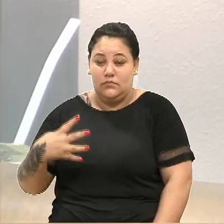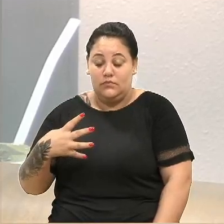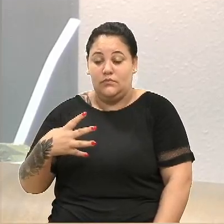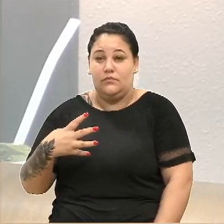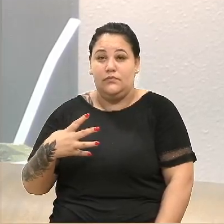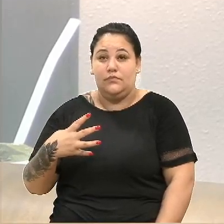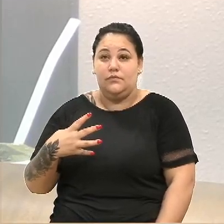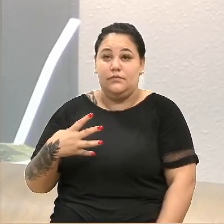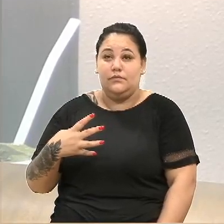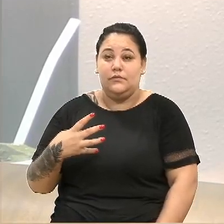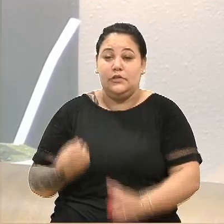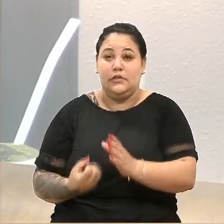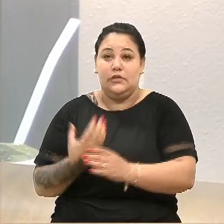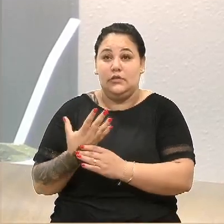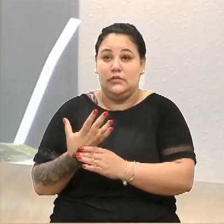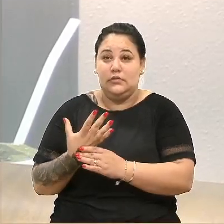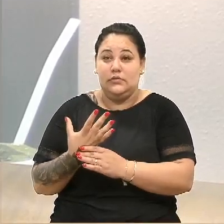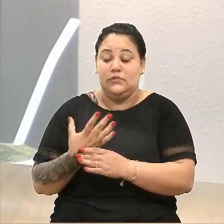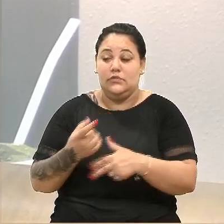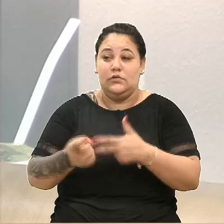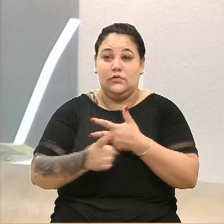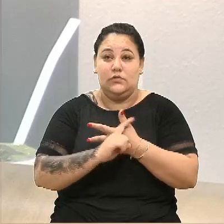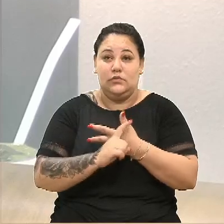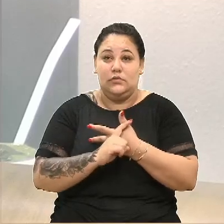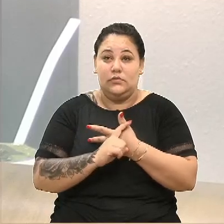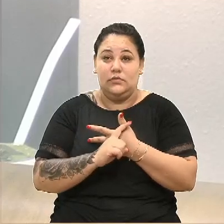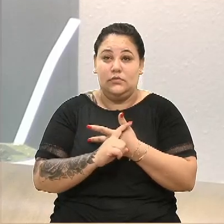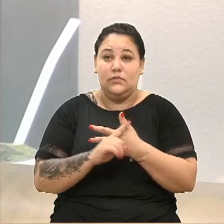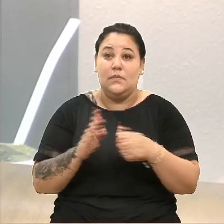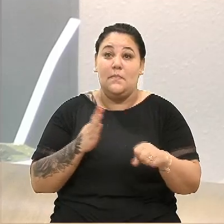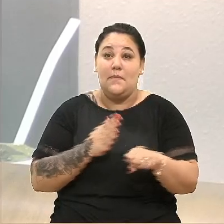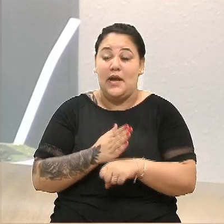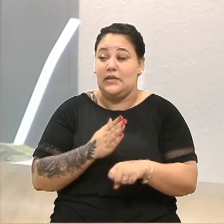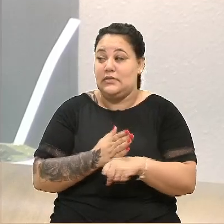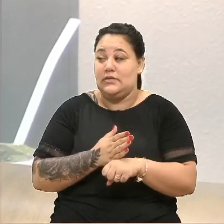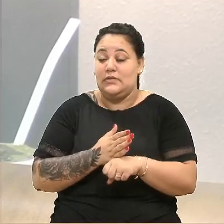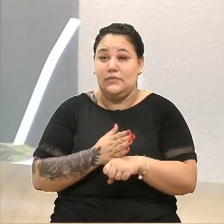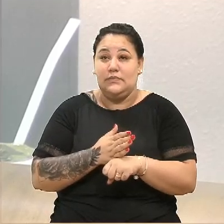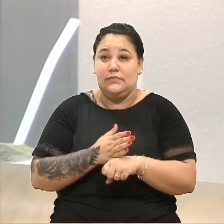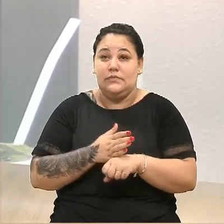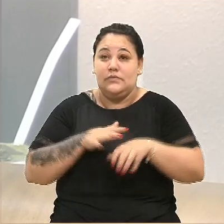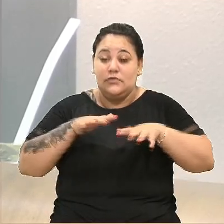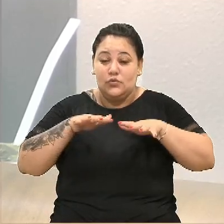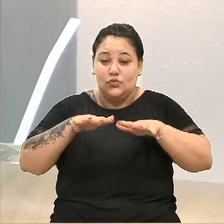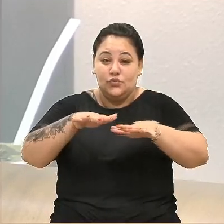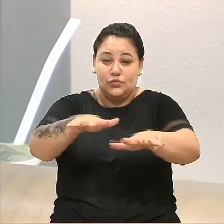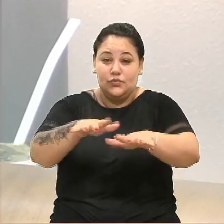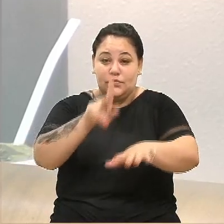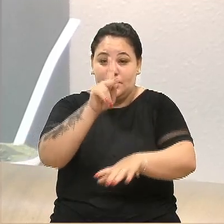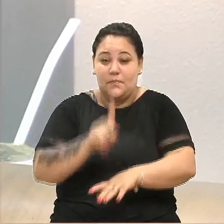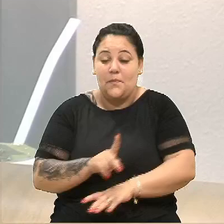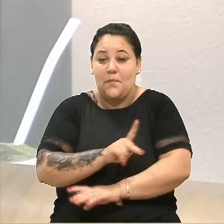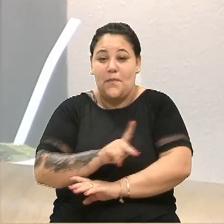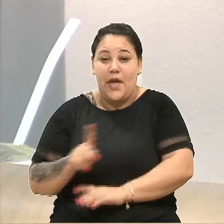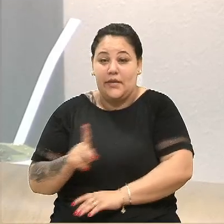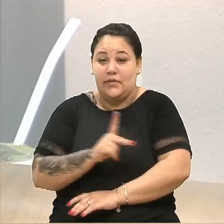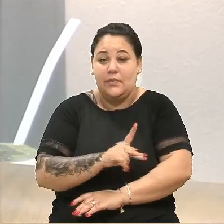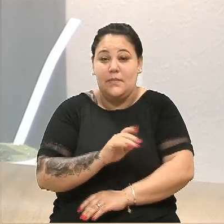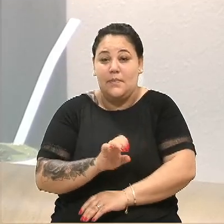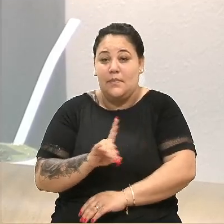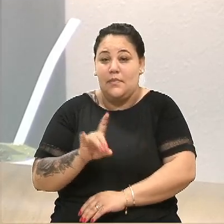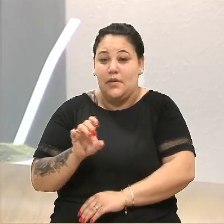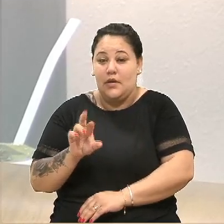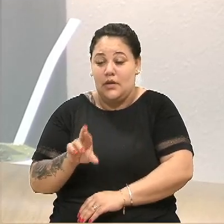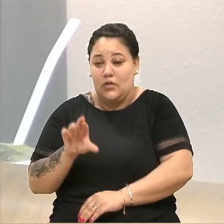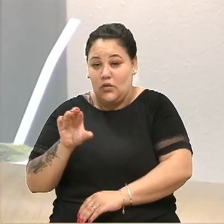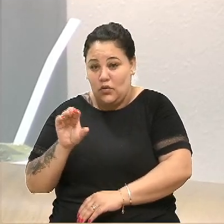187/2024, de autoria do Poder Executivo, que inclui a romaria em honra ao padre Pedro Risson no calendário oficial de eventos